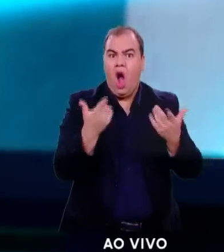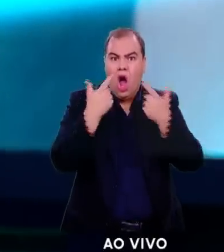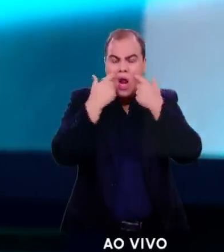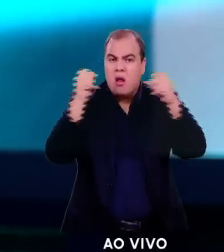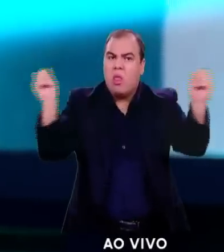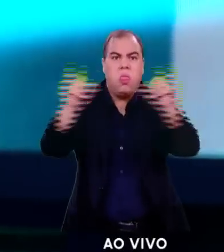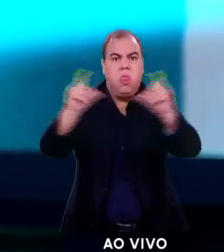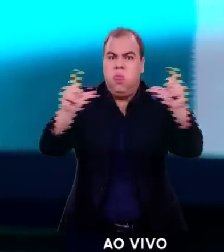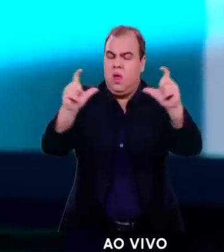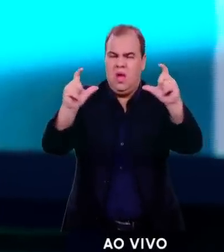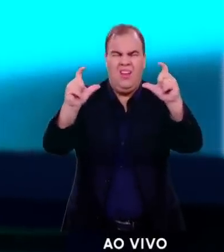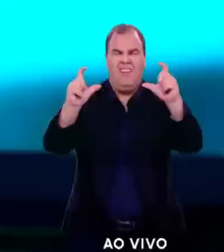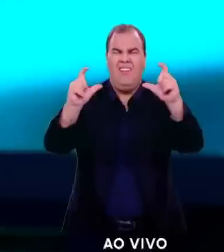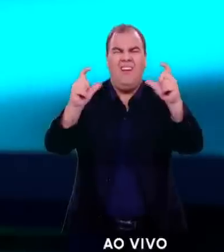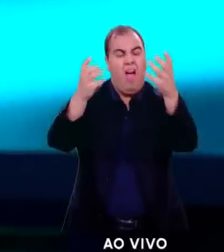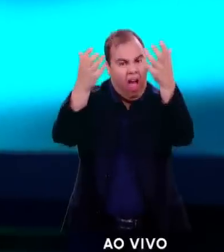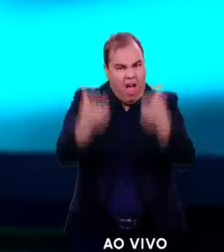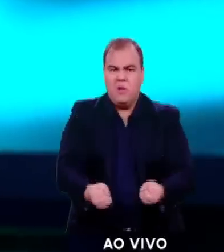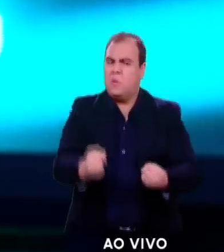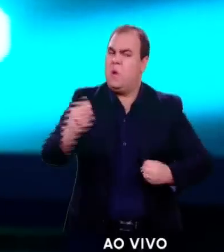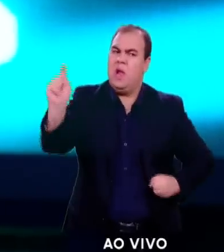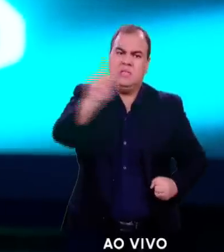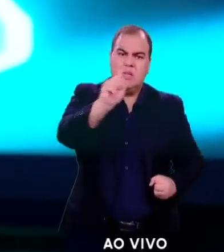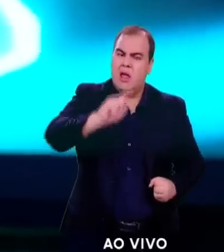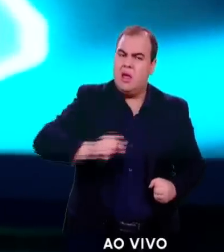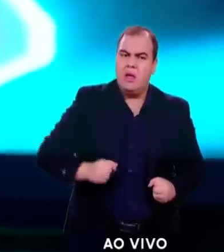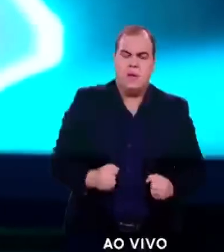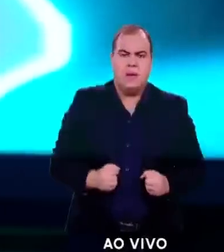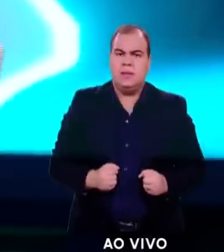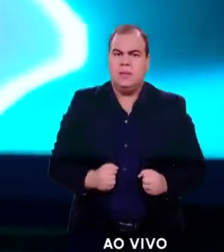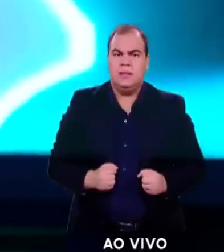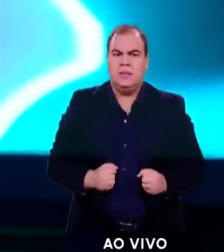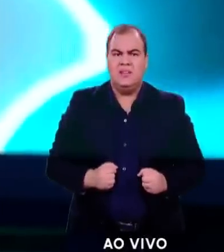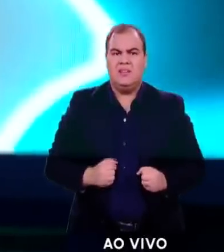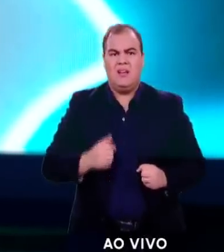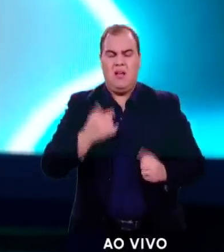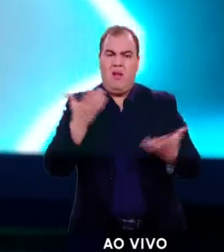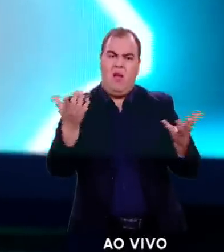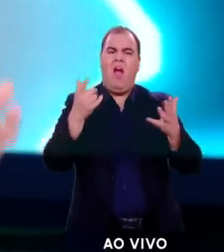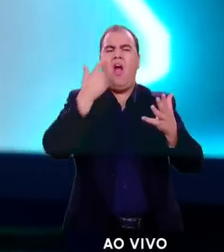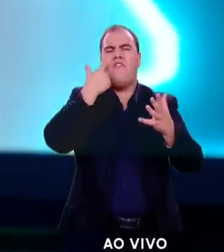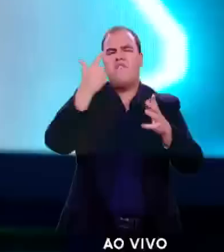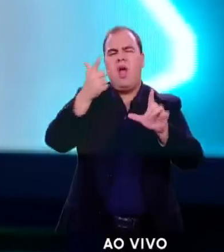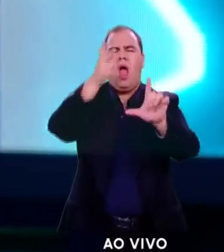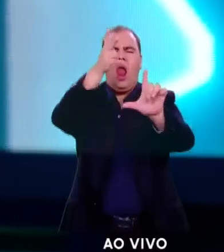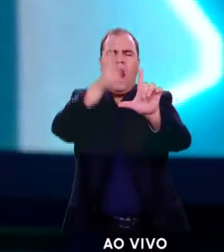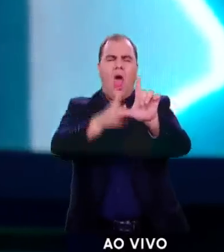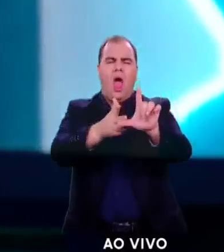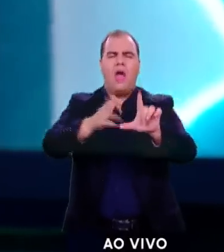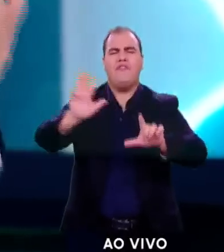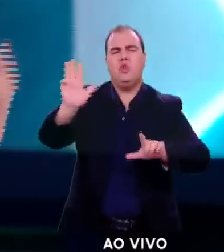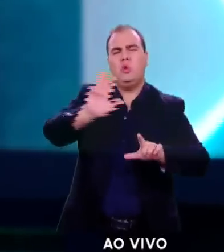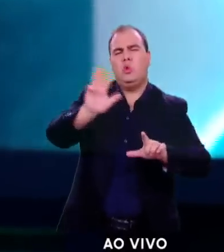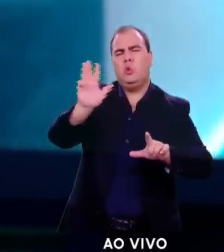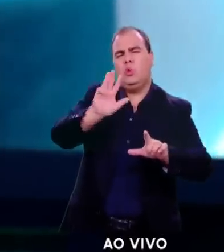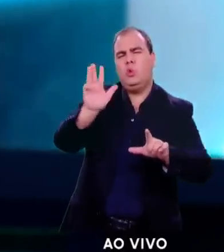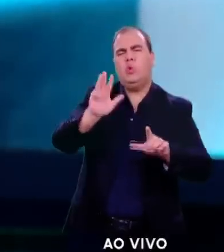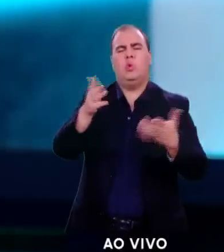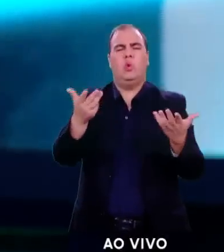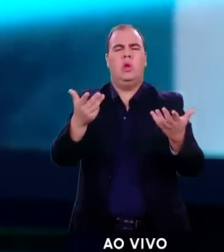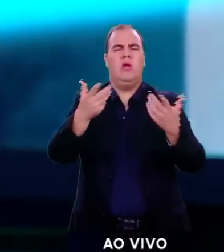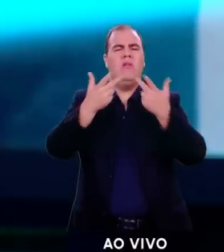é inadmissível se fala isso se fala numa Live do Lula com janones para tratar desse